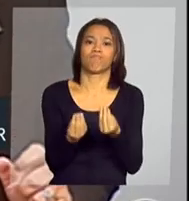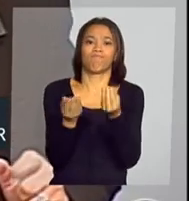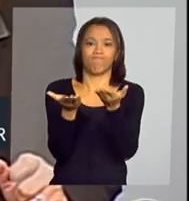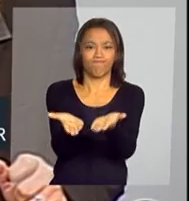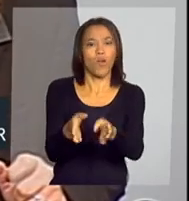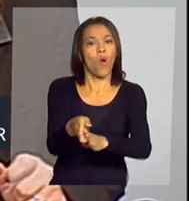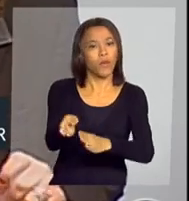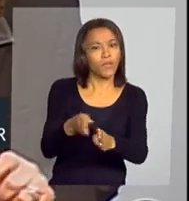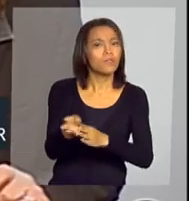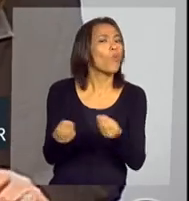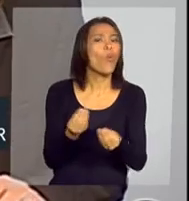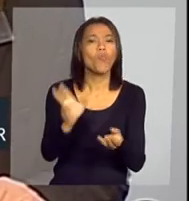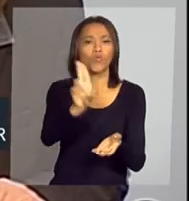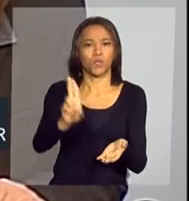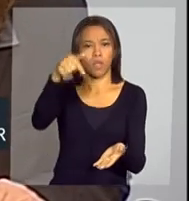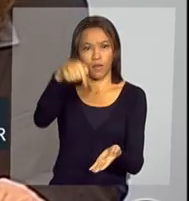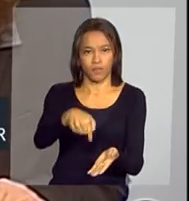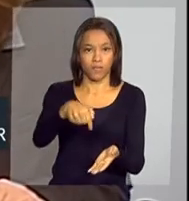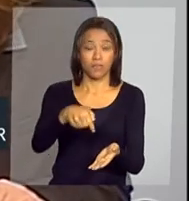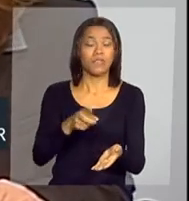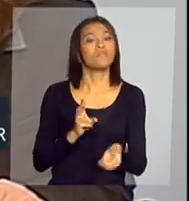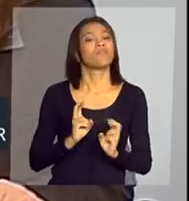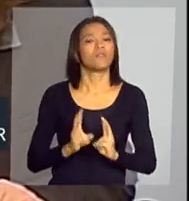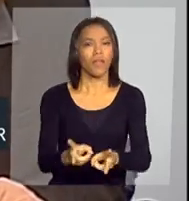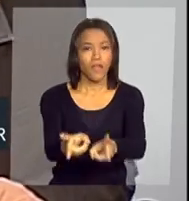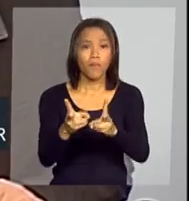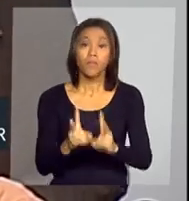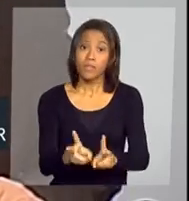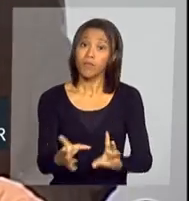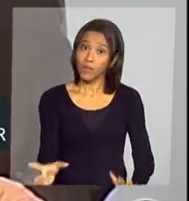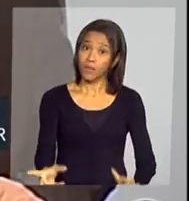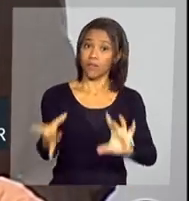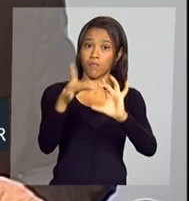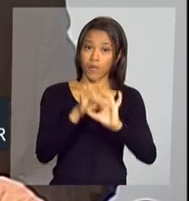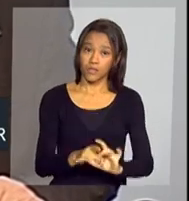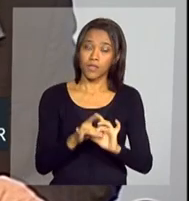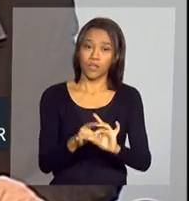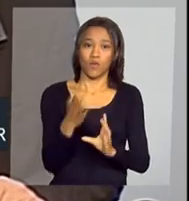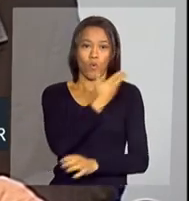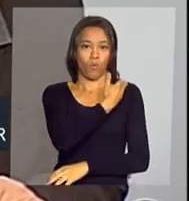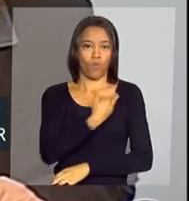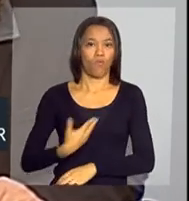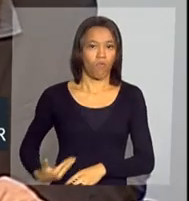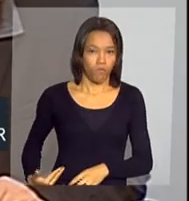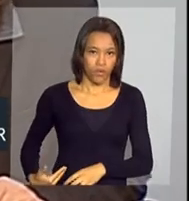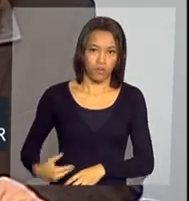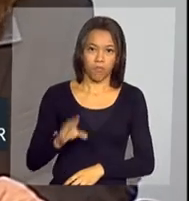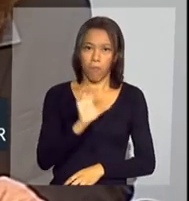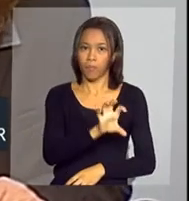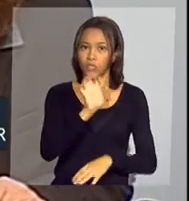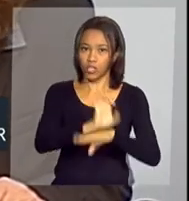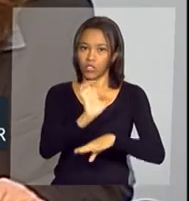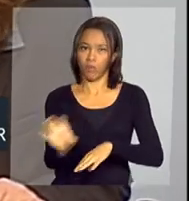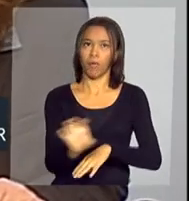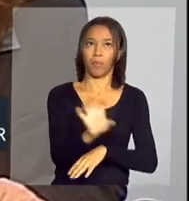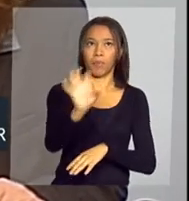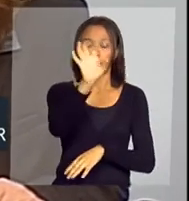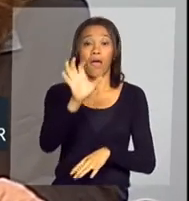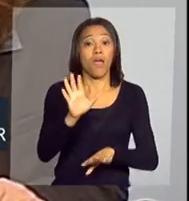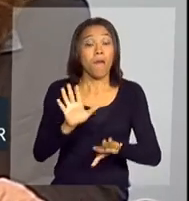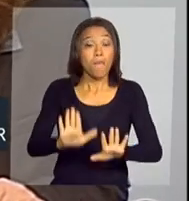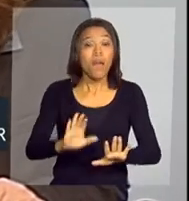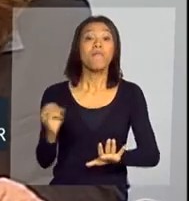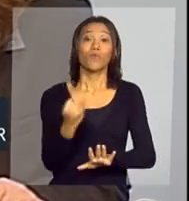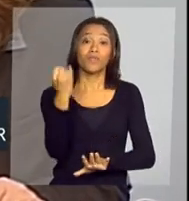orientação para utilizar fazemos isso sempre em parceria com os governos dos Estados né É porque é importante